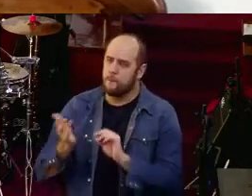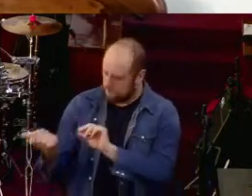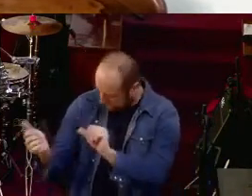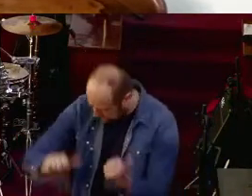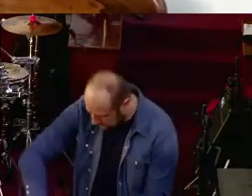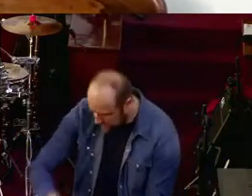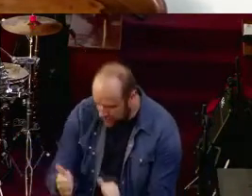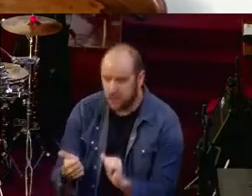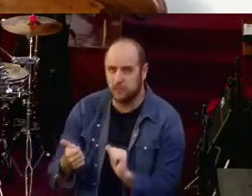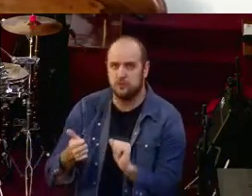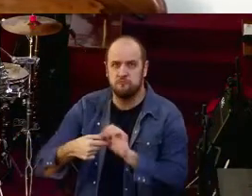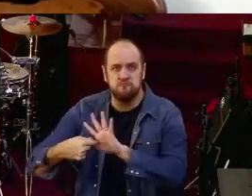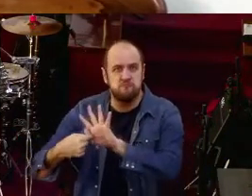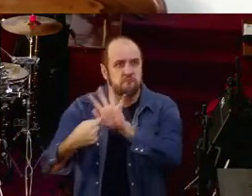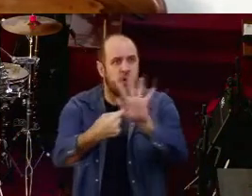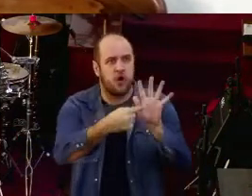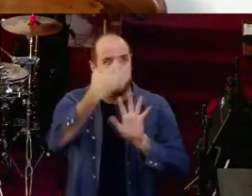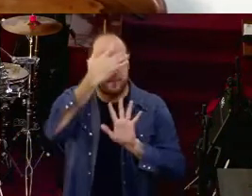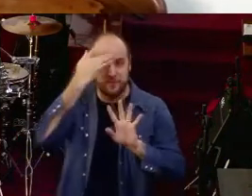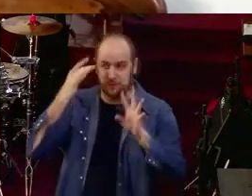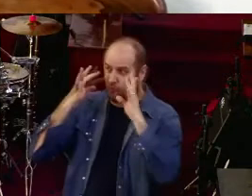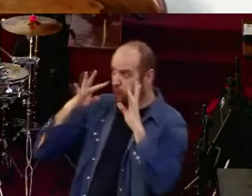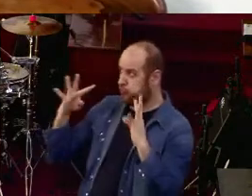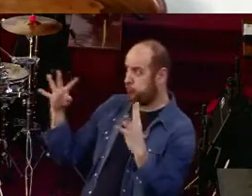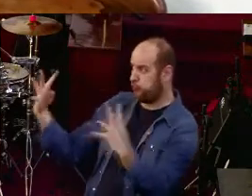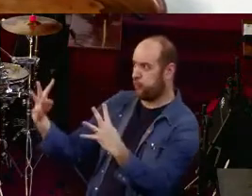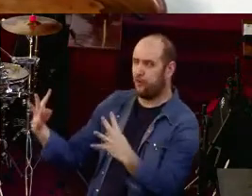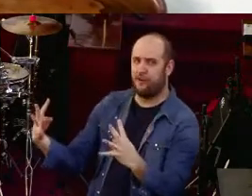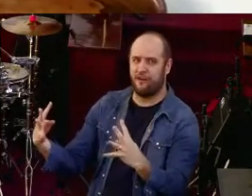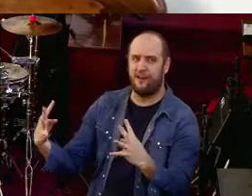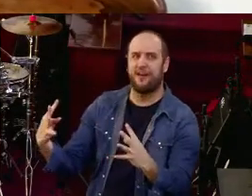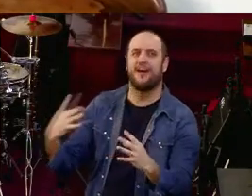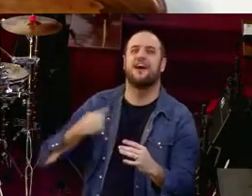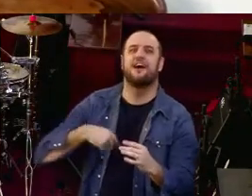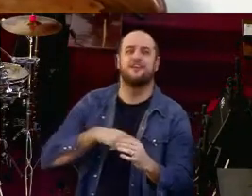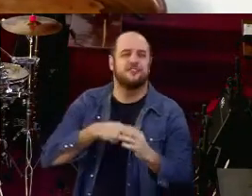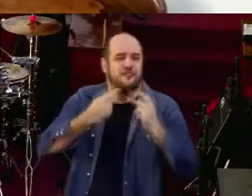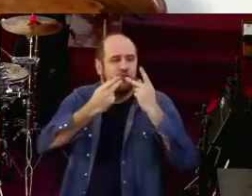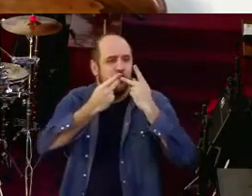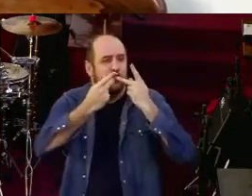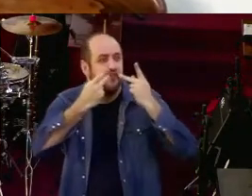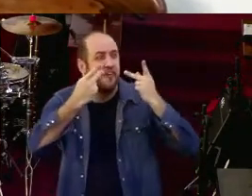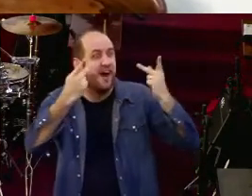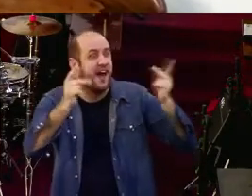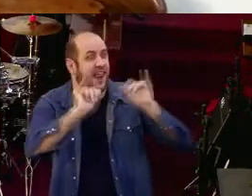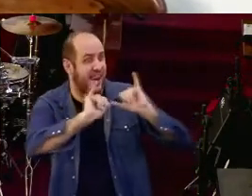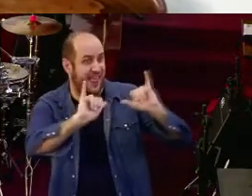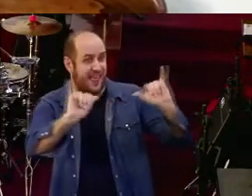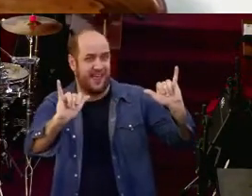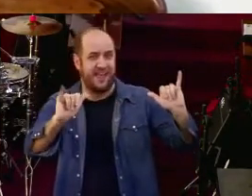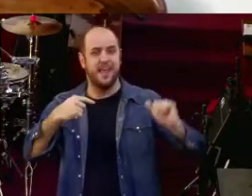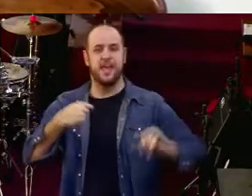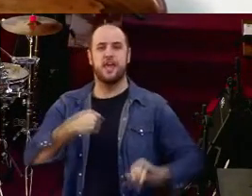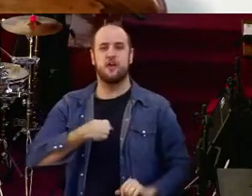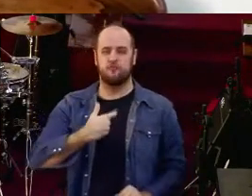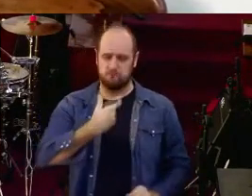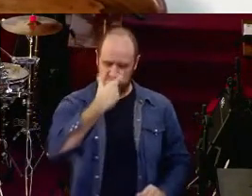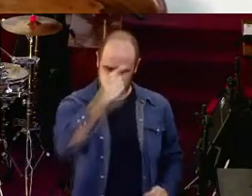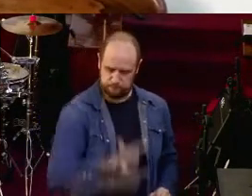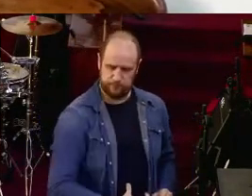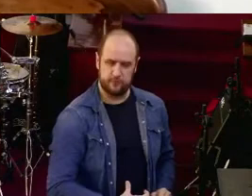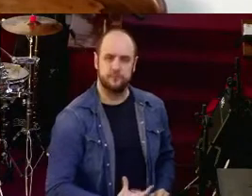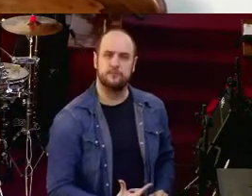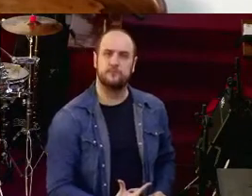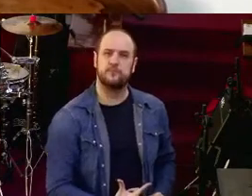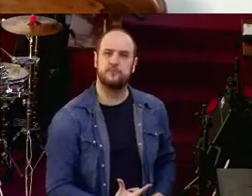batismo público, com pessoas vendo, inclusive, nós dizemos ou mandamos uma mensagem ao mundo: eu me posicionei.